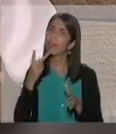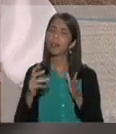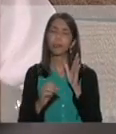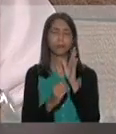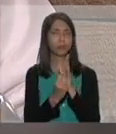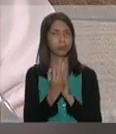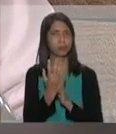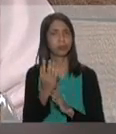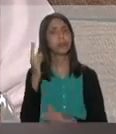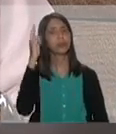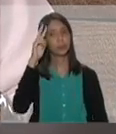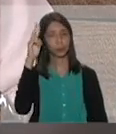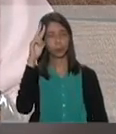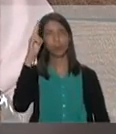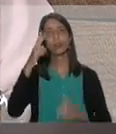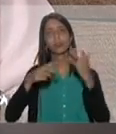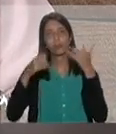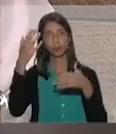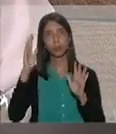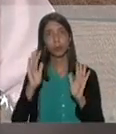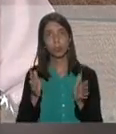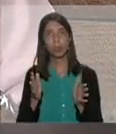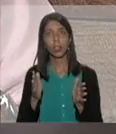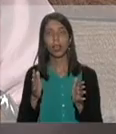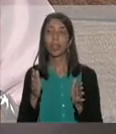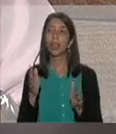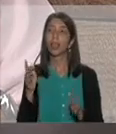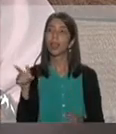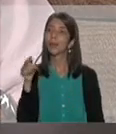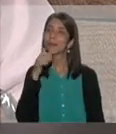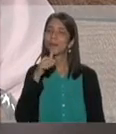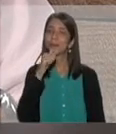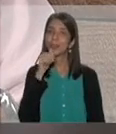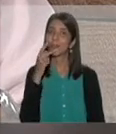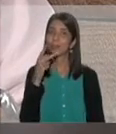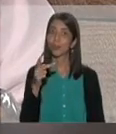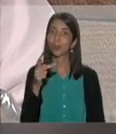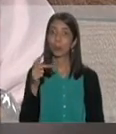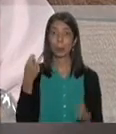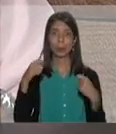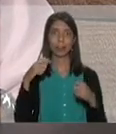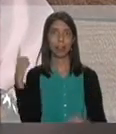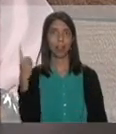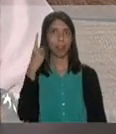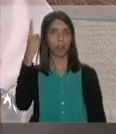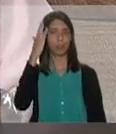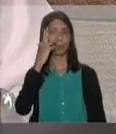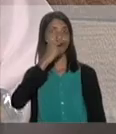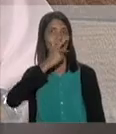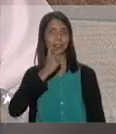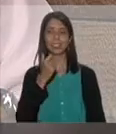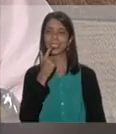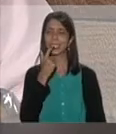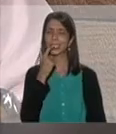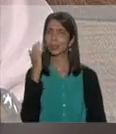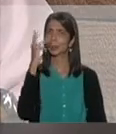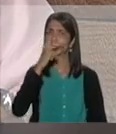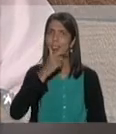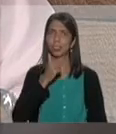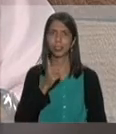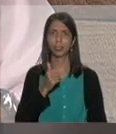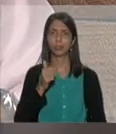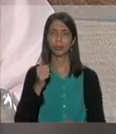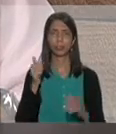E já disse isso várias vezes, contei essa história, e ela me matou no nascedouro, porque ela disse que tinha que ser alto, bonito, dentes